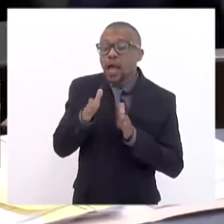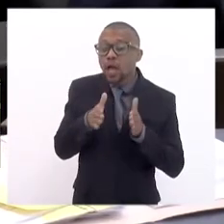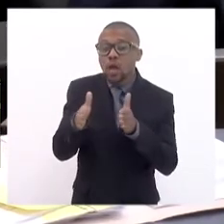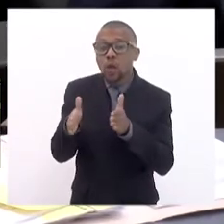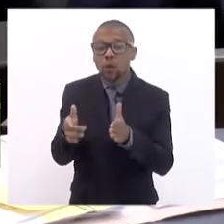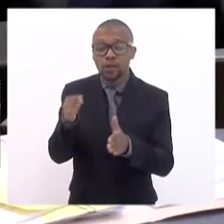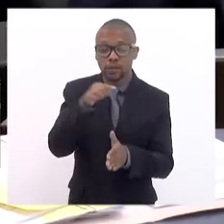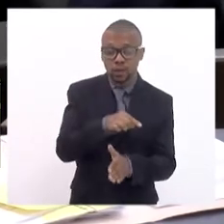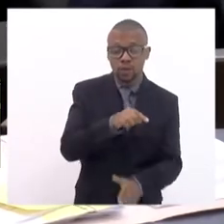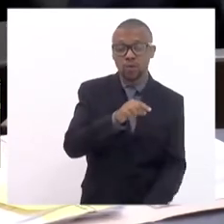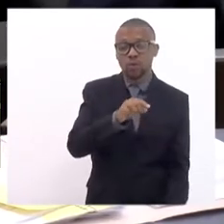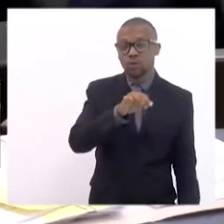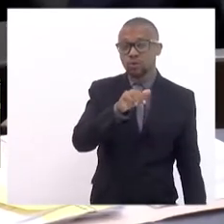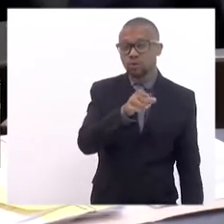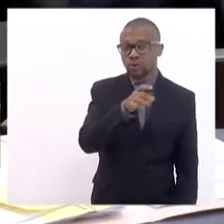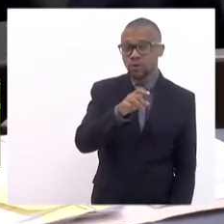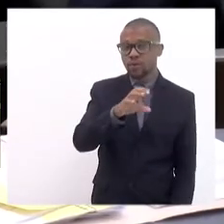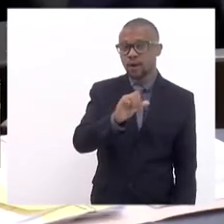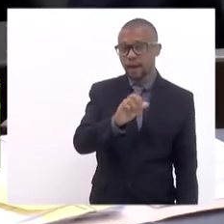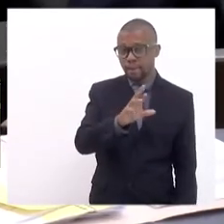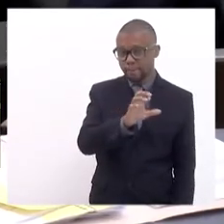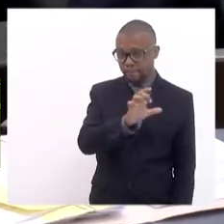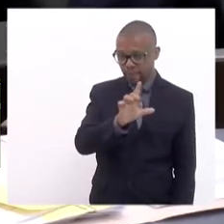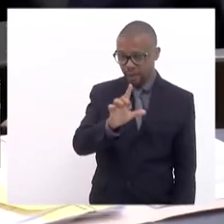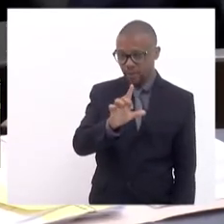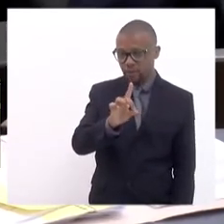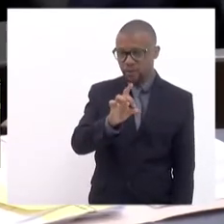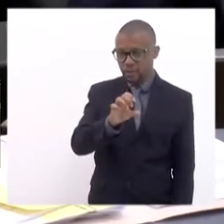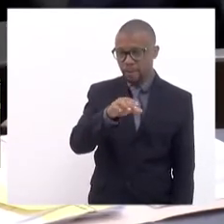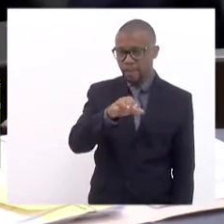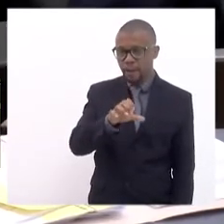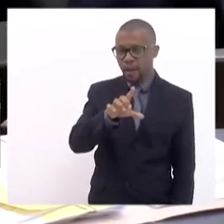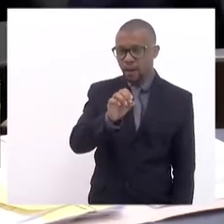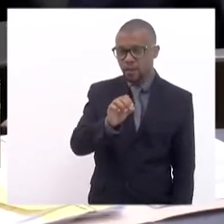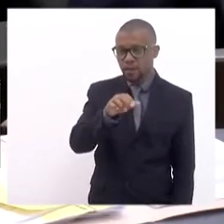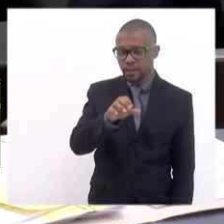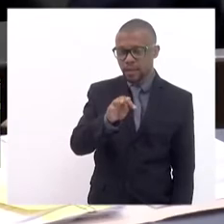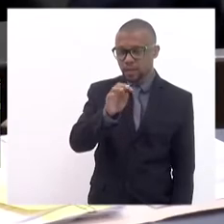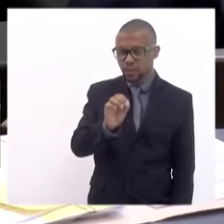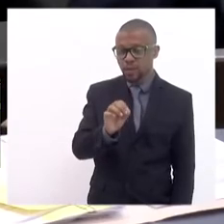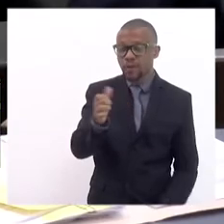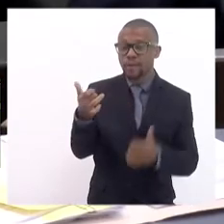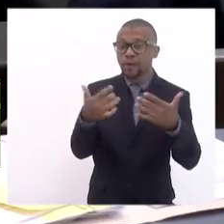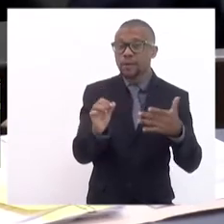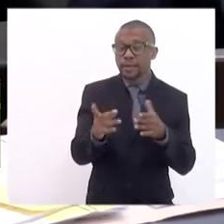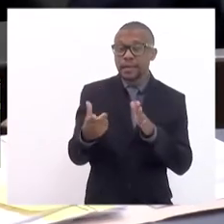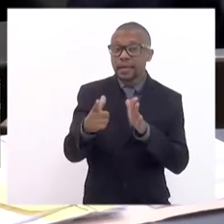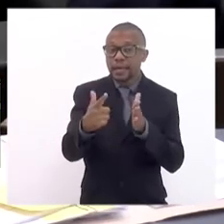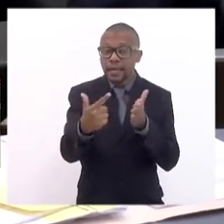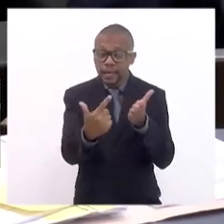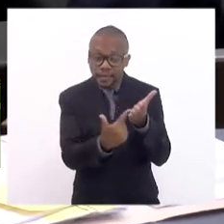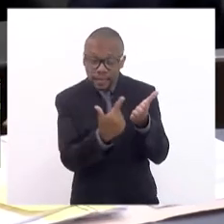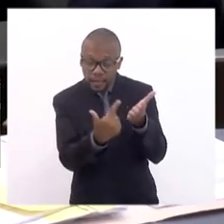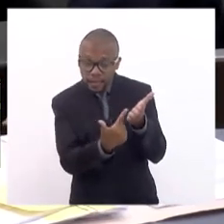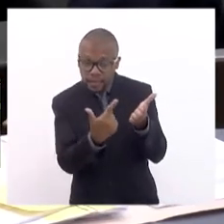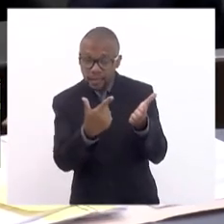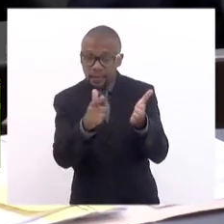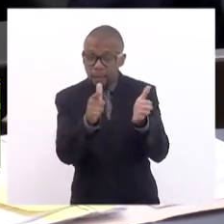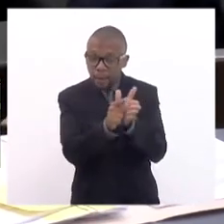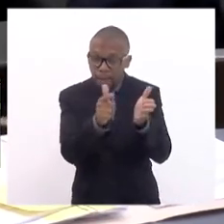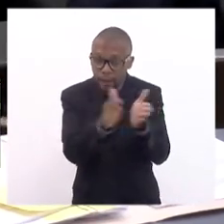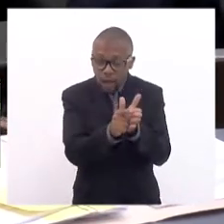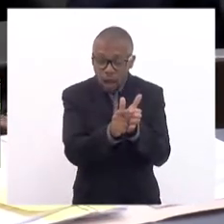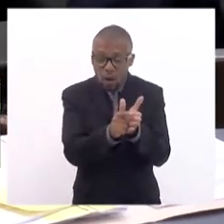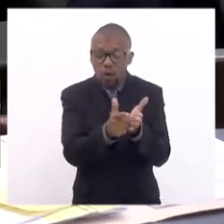da administração pública havia garrafas de tinta que jamais receberiam álcool e folhas de papel que